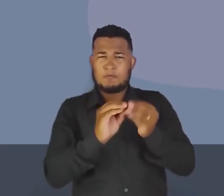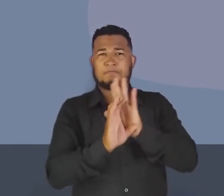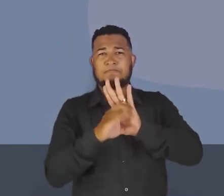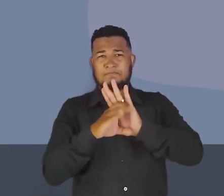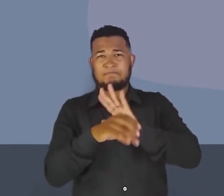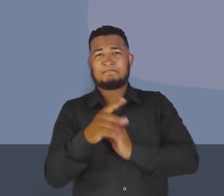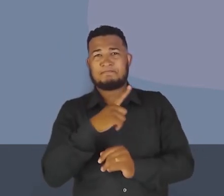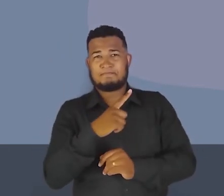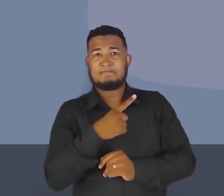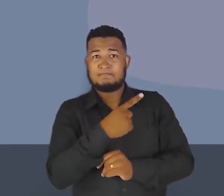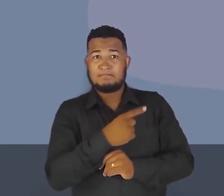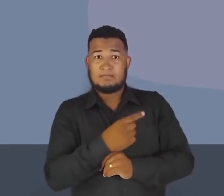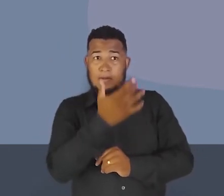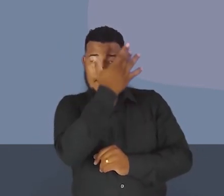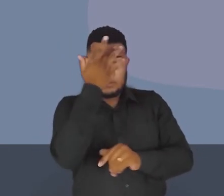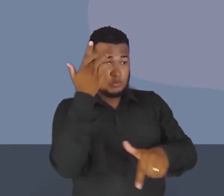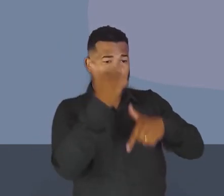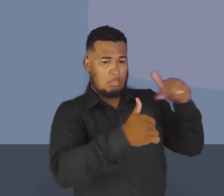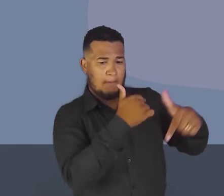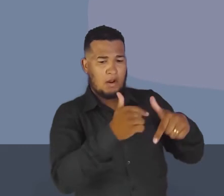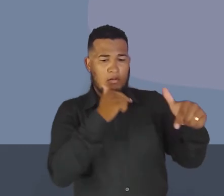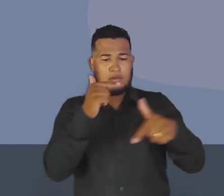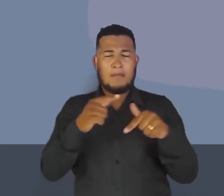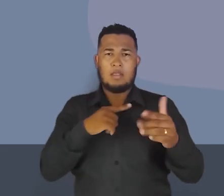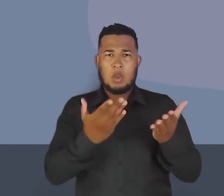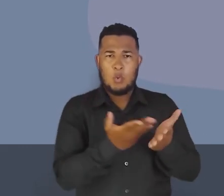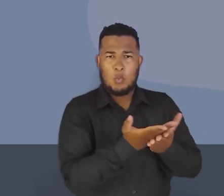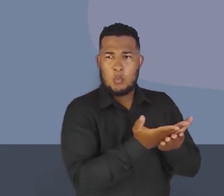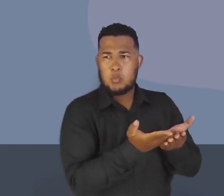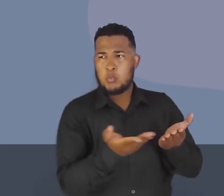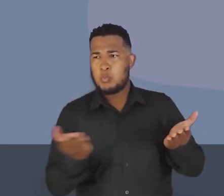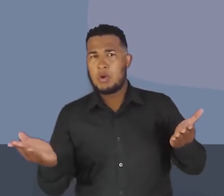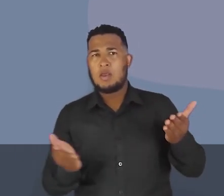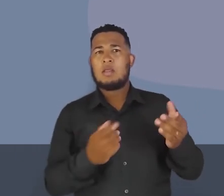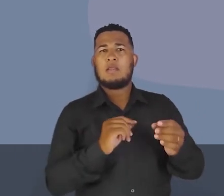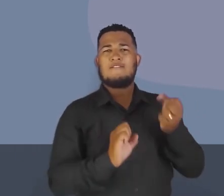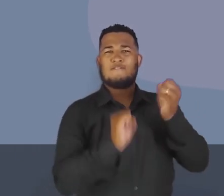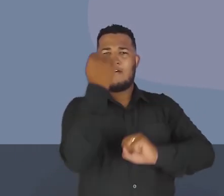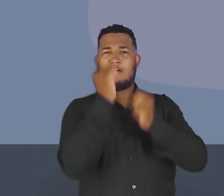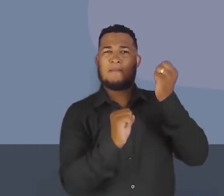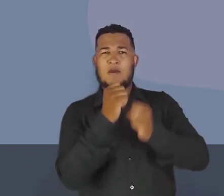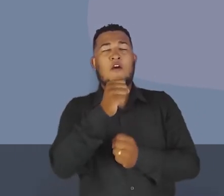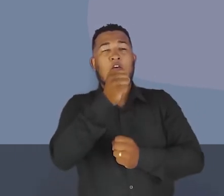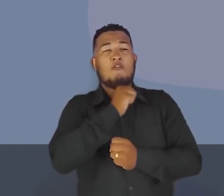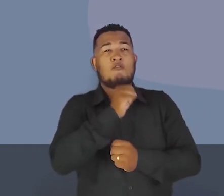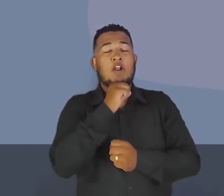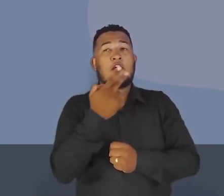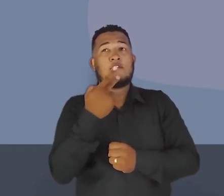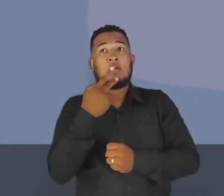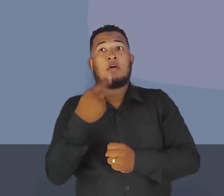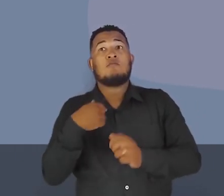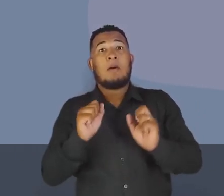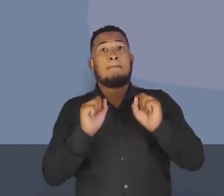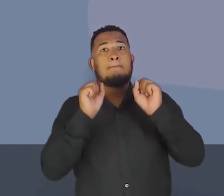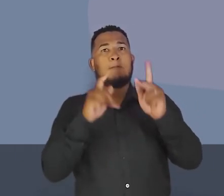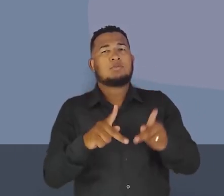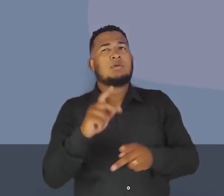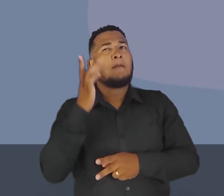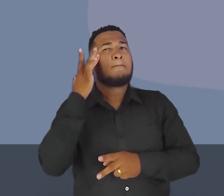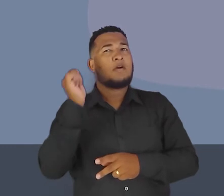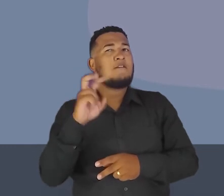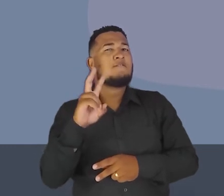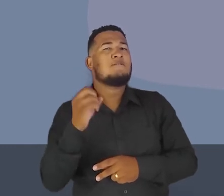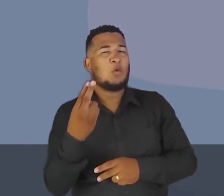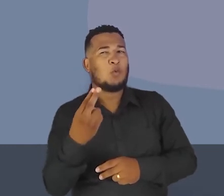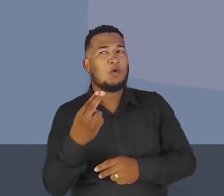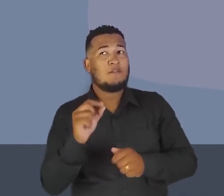passar. Ó. Você tem lá 2 trabalhadores operando numa linha de produção de uma fábrica e aí o mais velho diz, ó, vou me aposentar amanhã e sabe o que